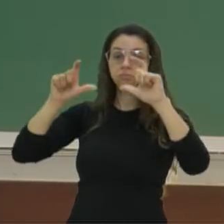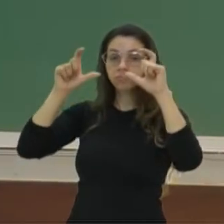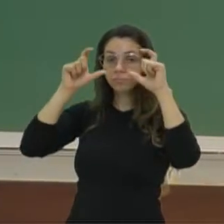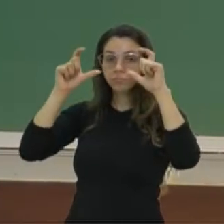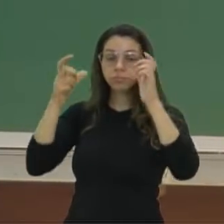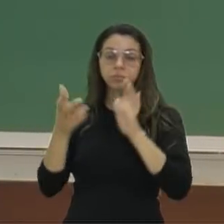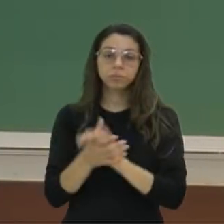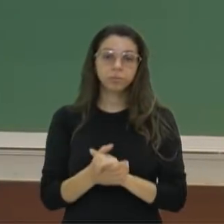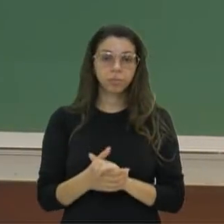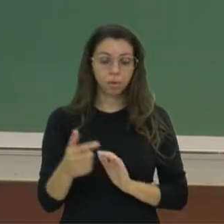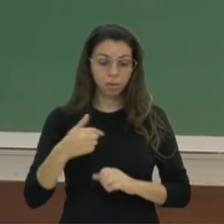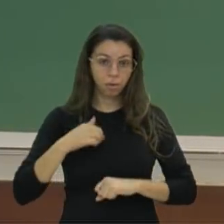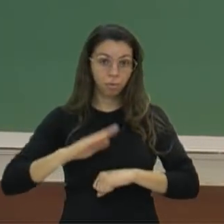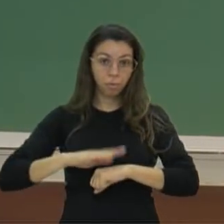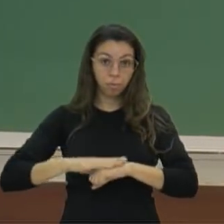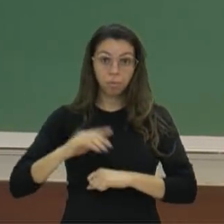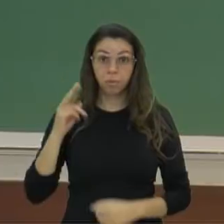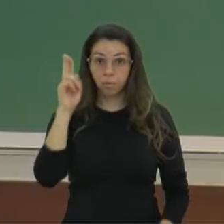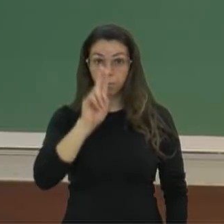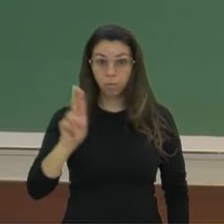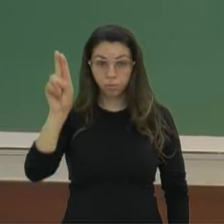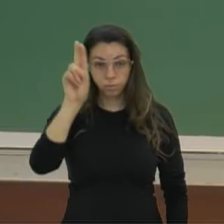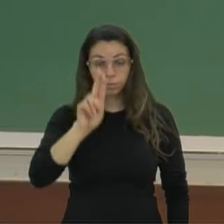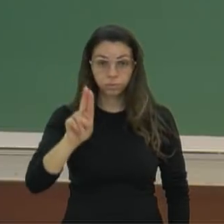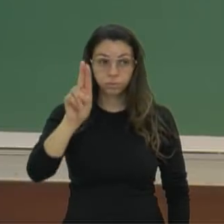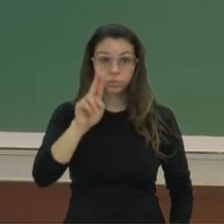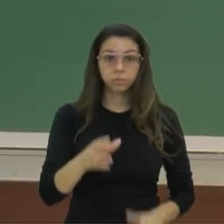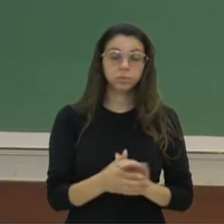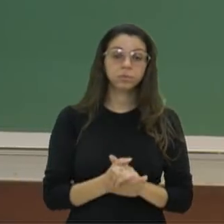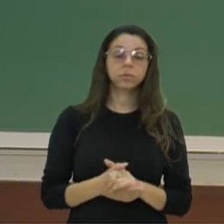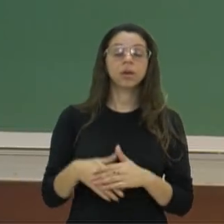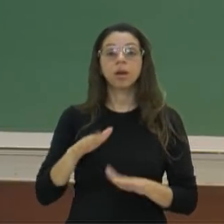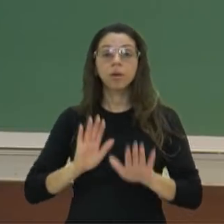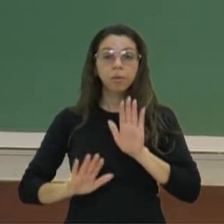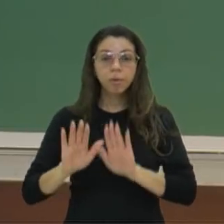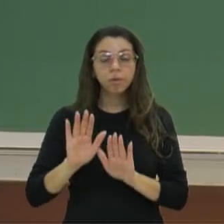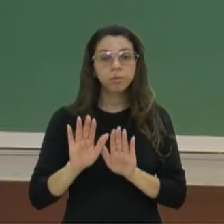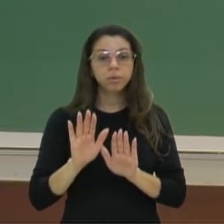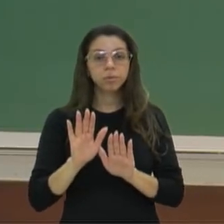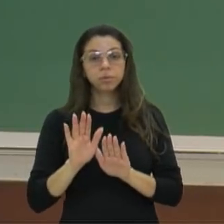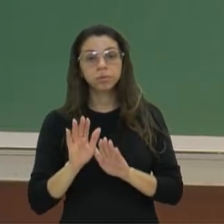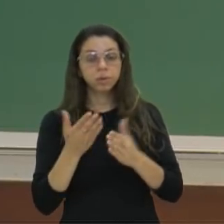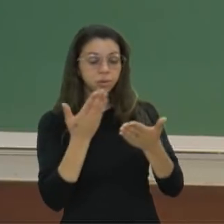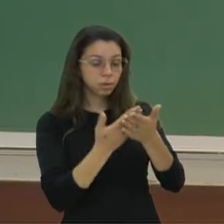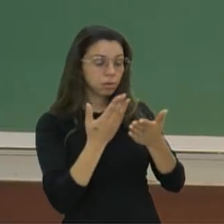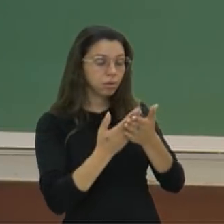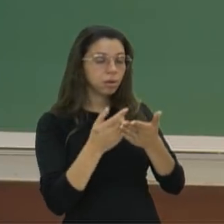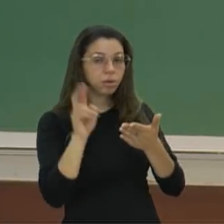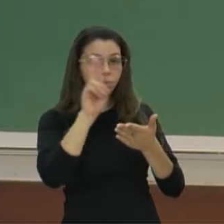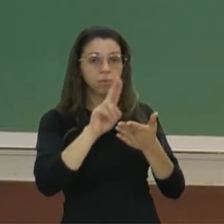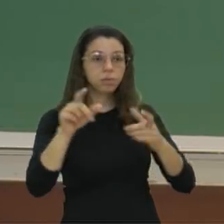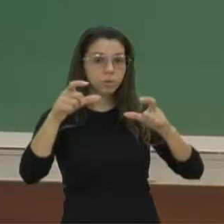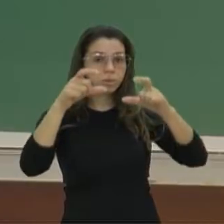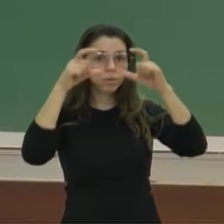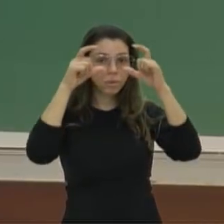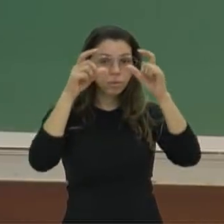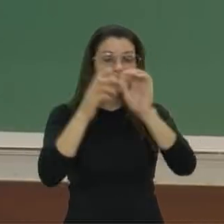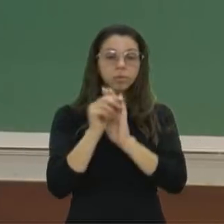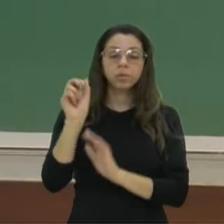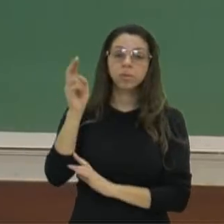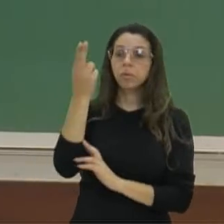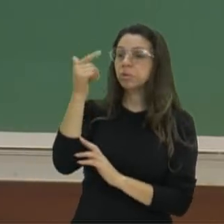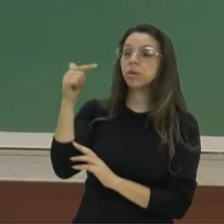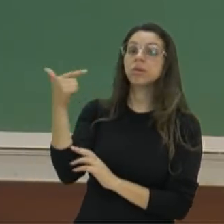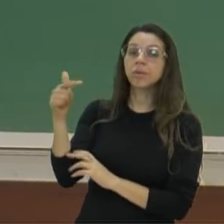óculos? Eu uso. Você já deve ter reparado que algumas aulas eu uso óculos e tem outras aulas que eu não uso óculos. Hoje eu vou contar meu segredo para